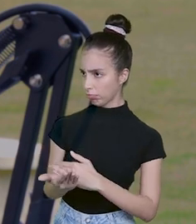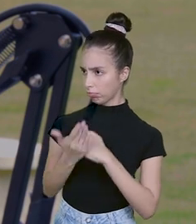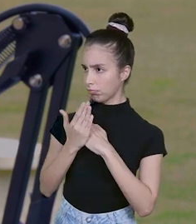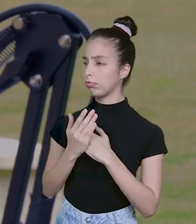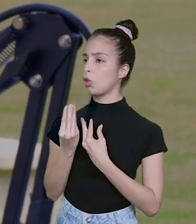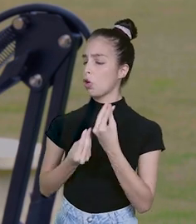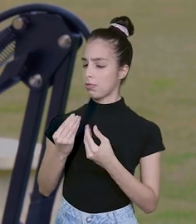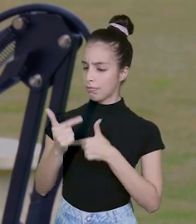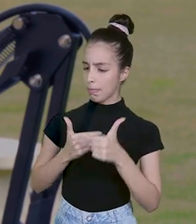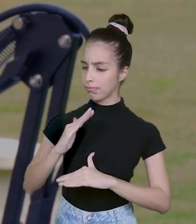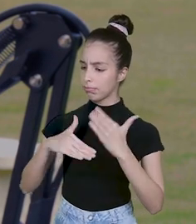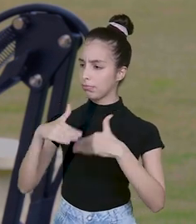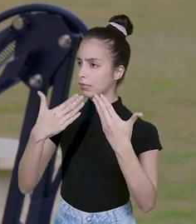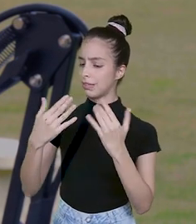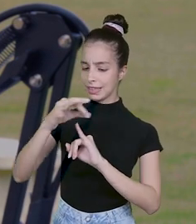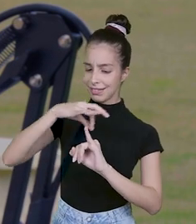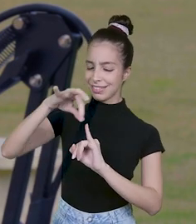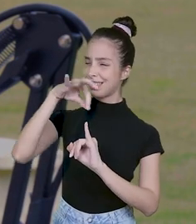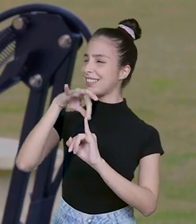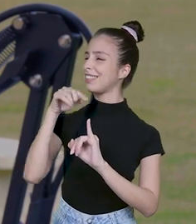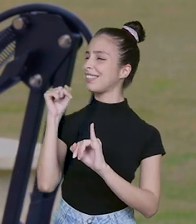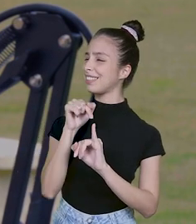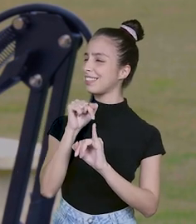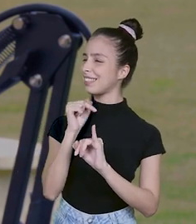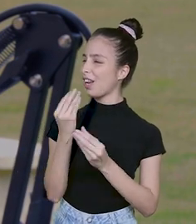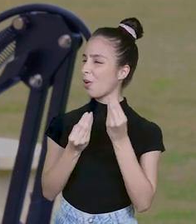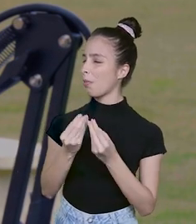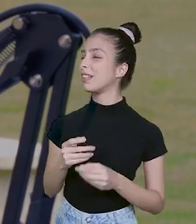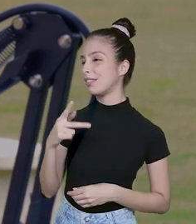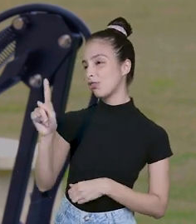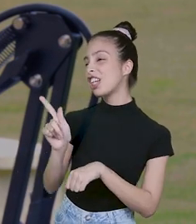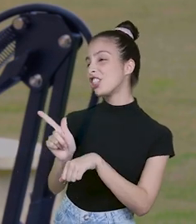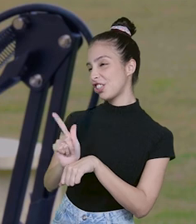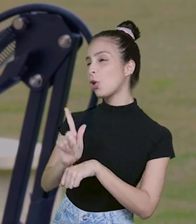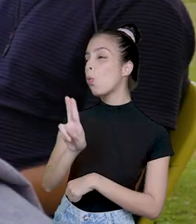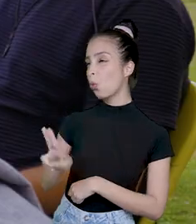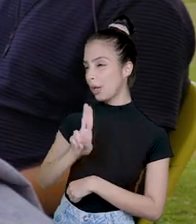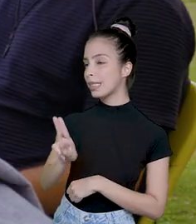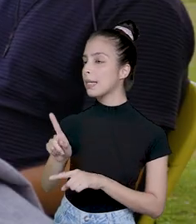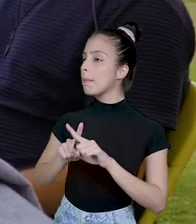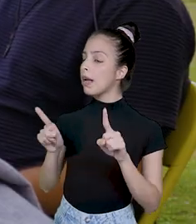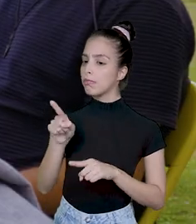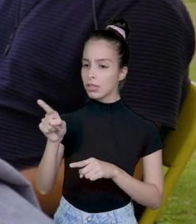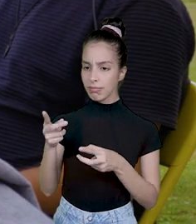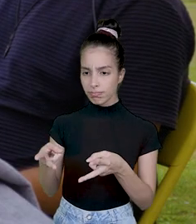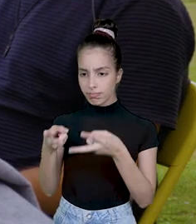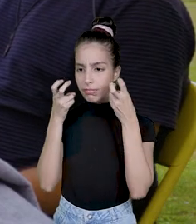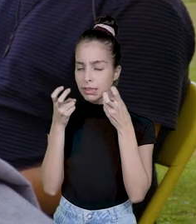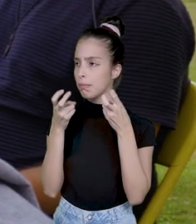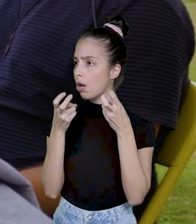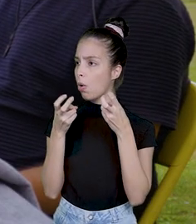potencial de ser levado para dentro da instituição para dentro do ifs na sua gestão eh como você viu que a